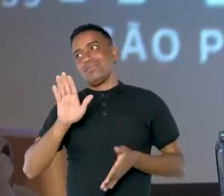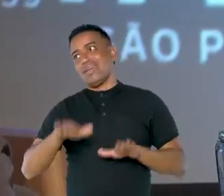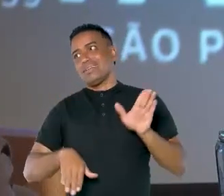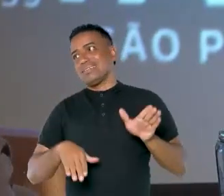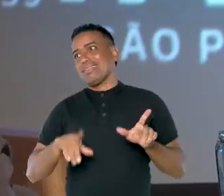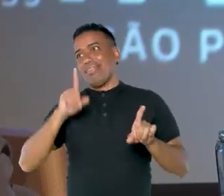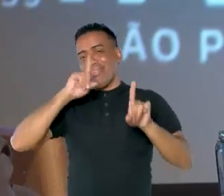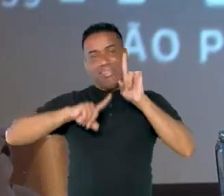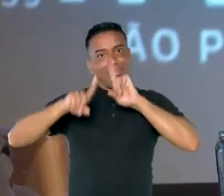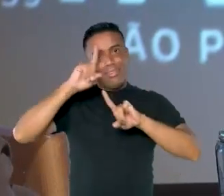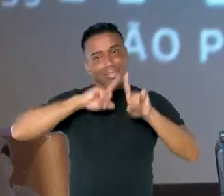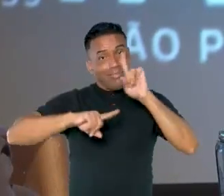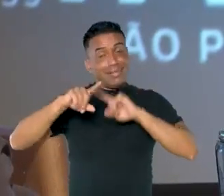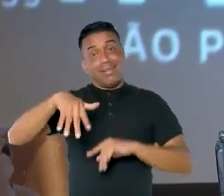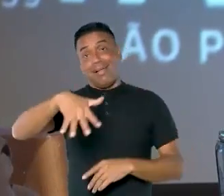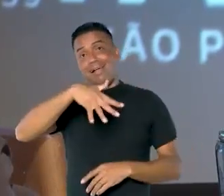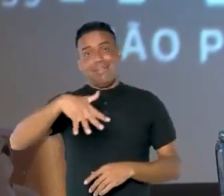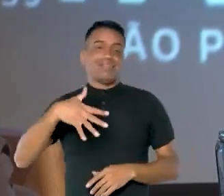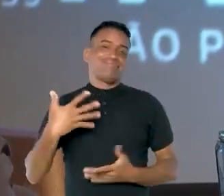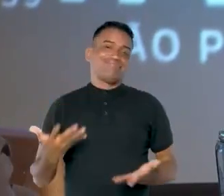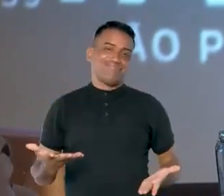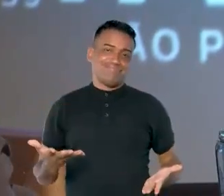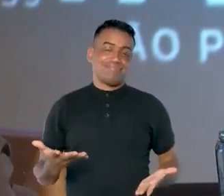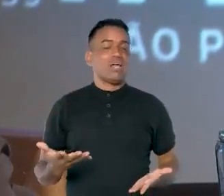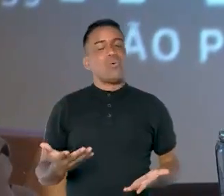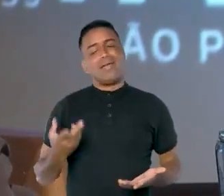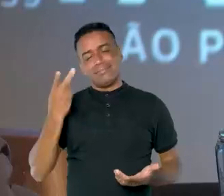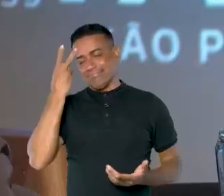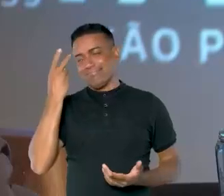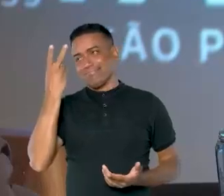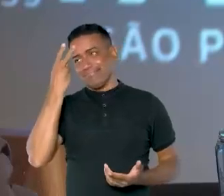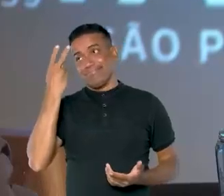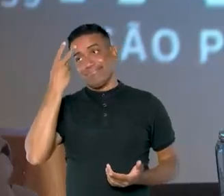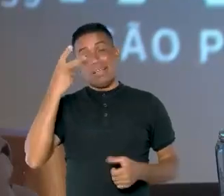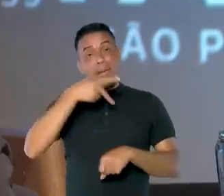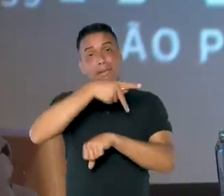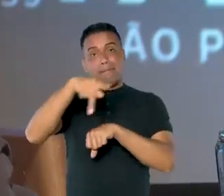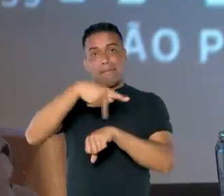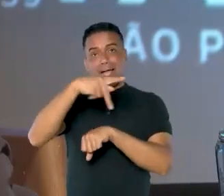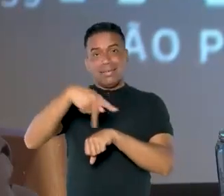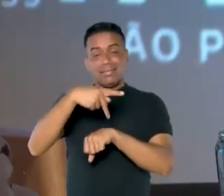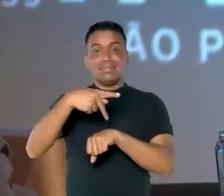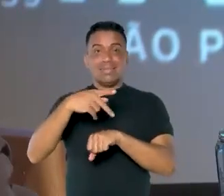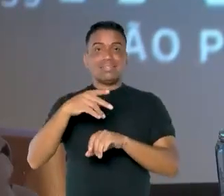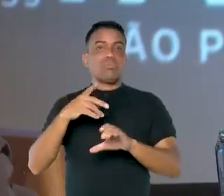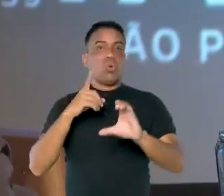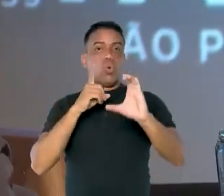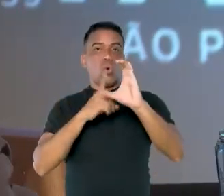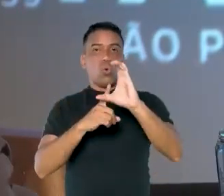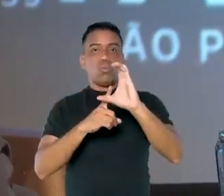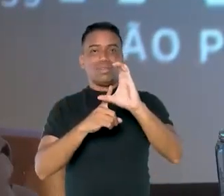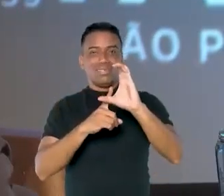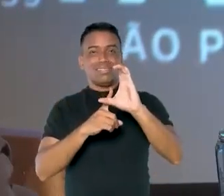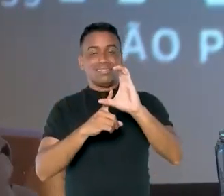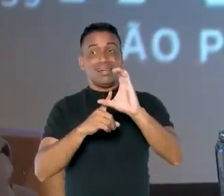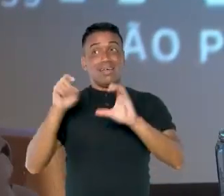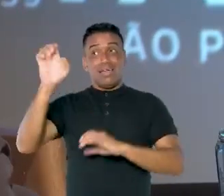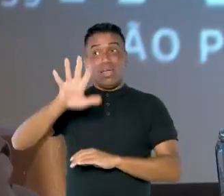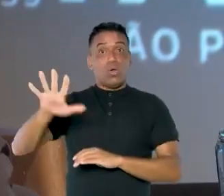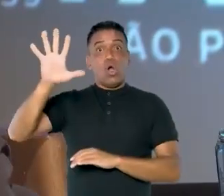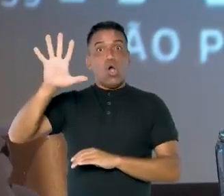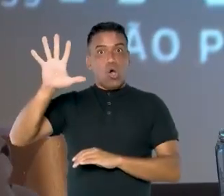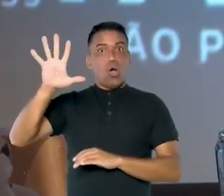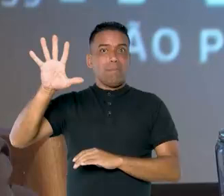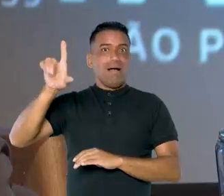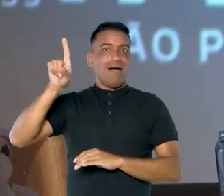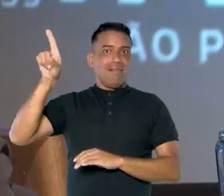campo. Isso é muito comum nos países chamados comunistas, na Europa Ocidental, na Europa